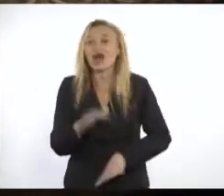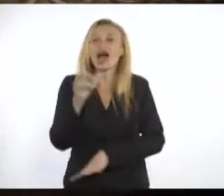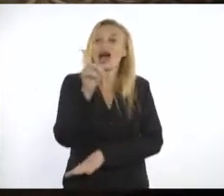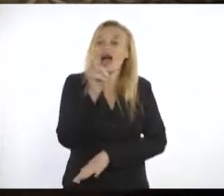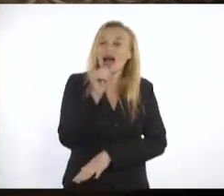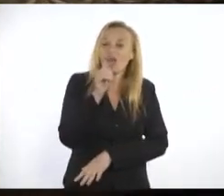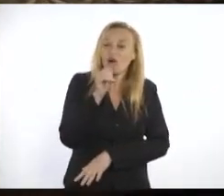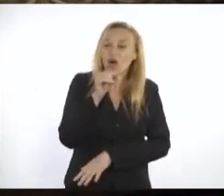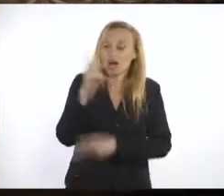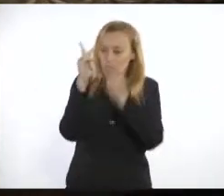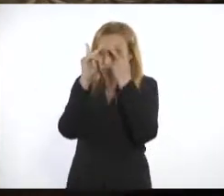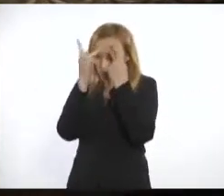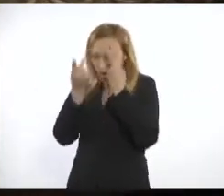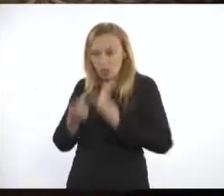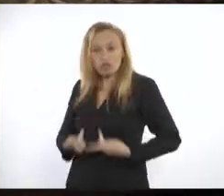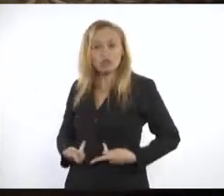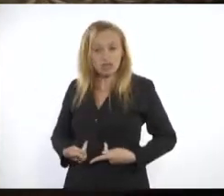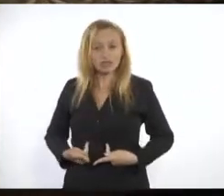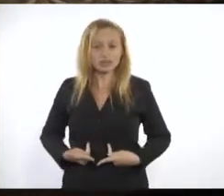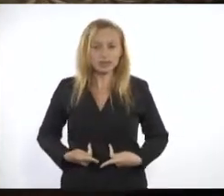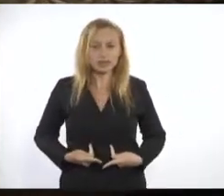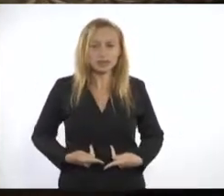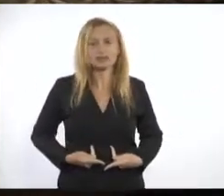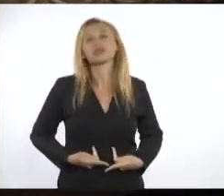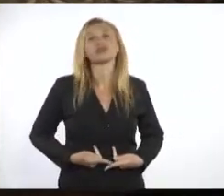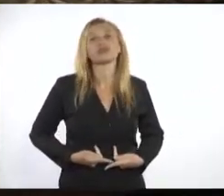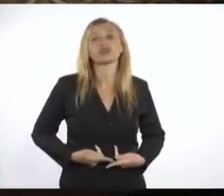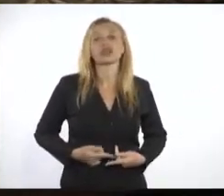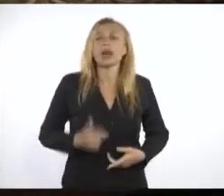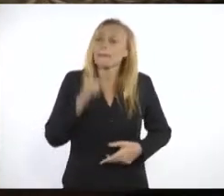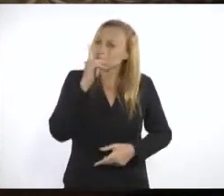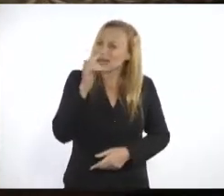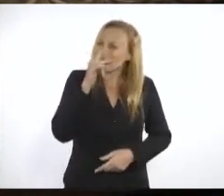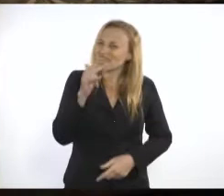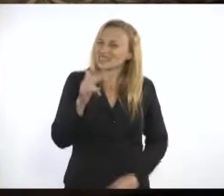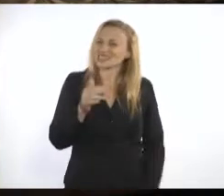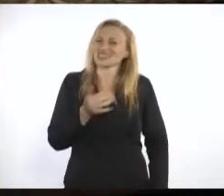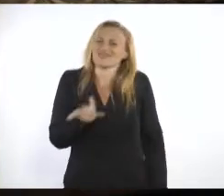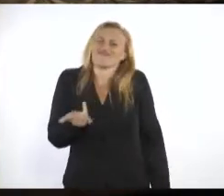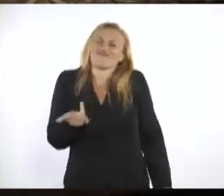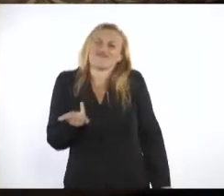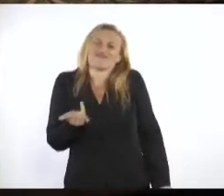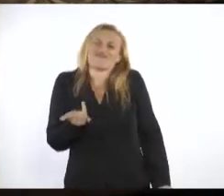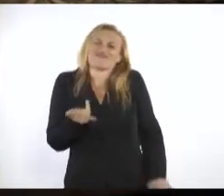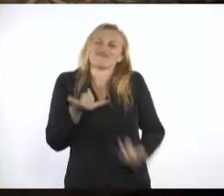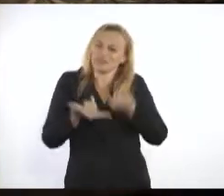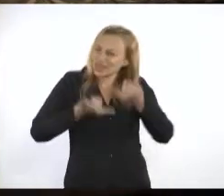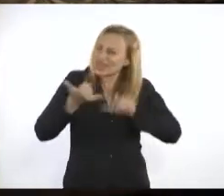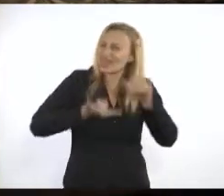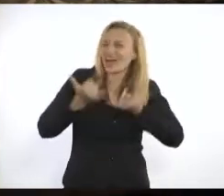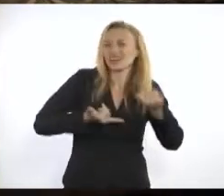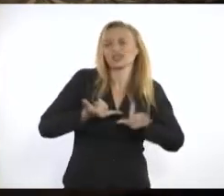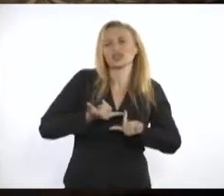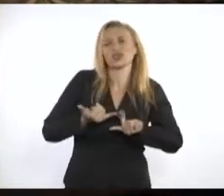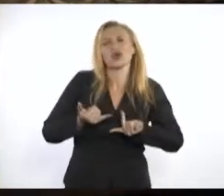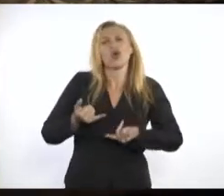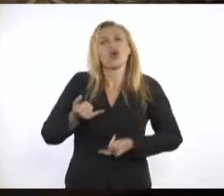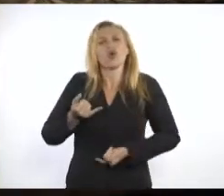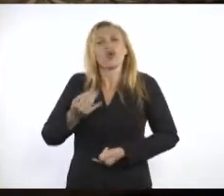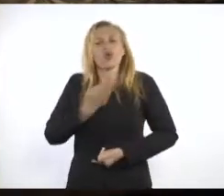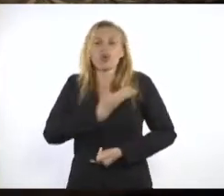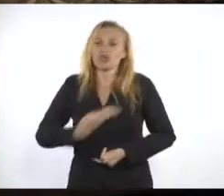ao povo. Então, me parece uma ironia o governador do estado